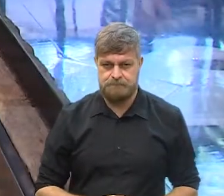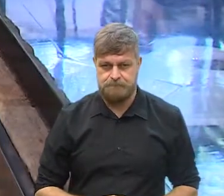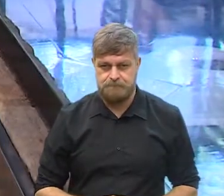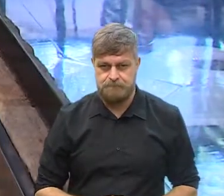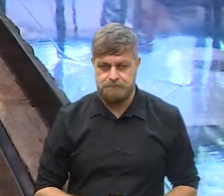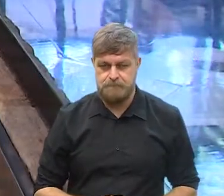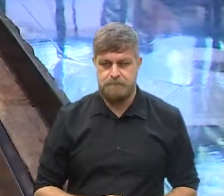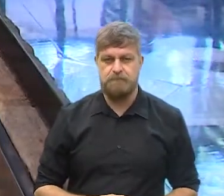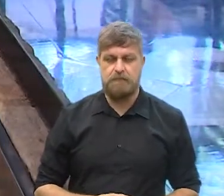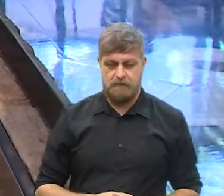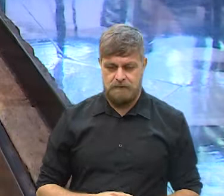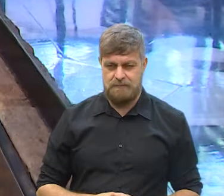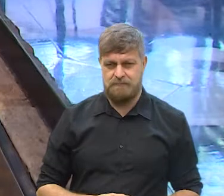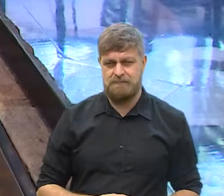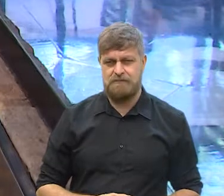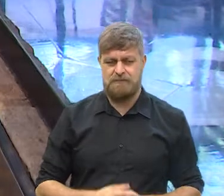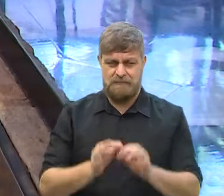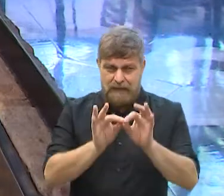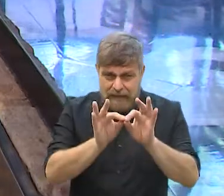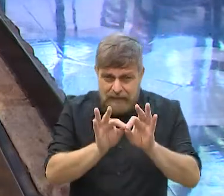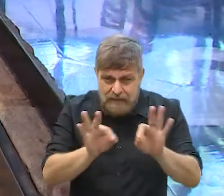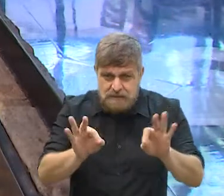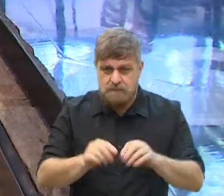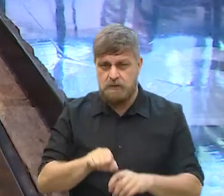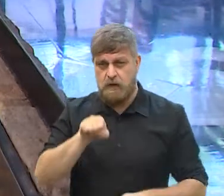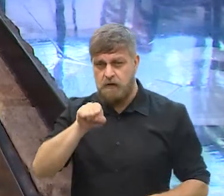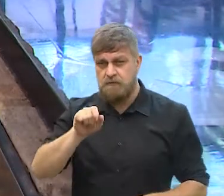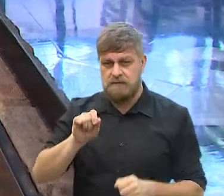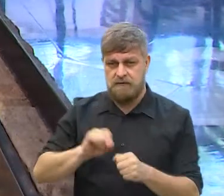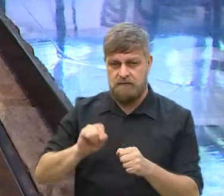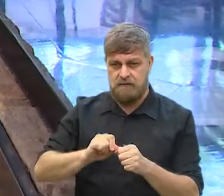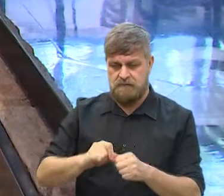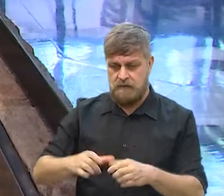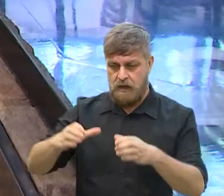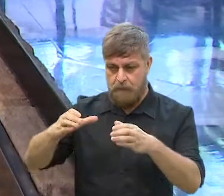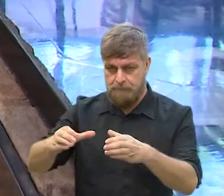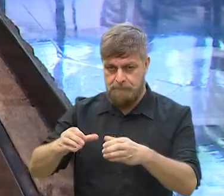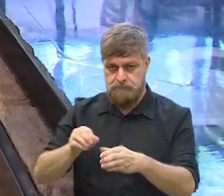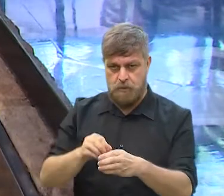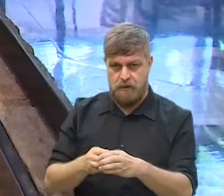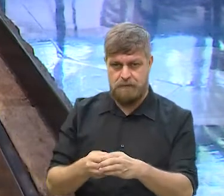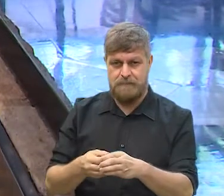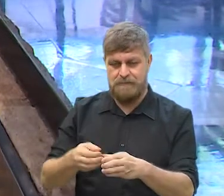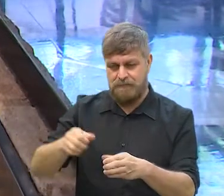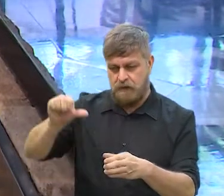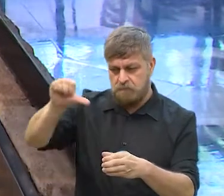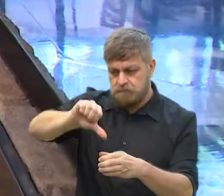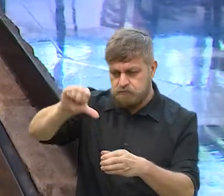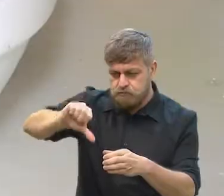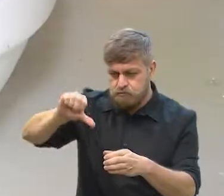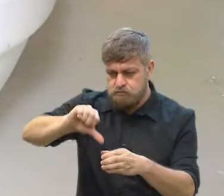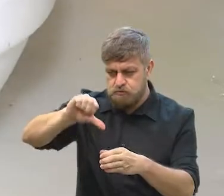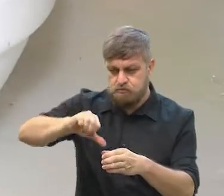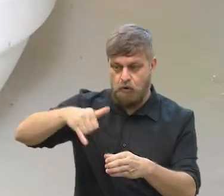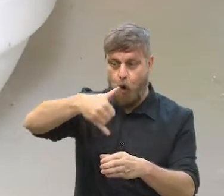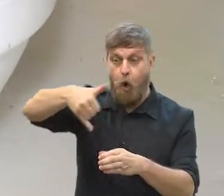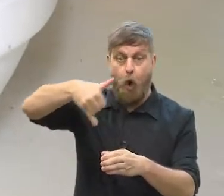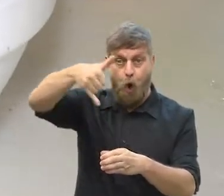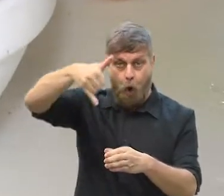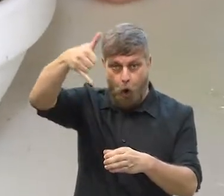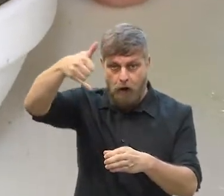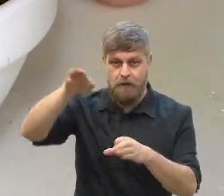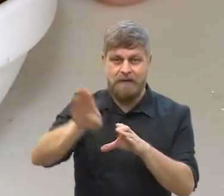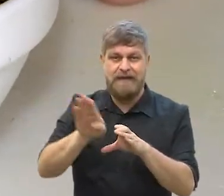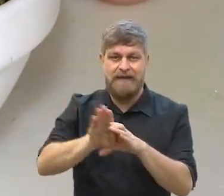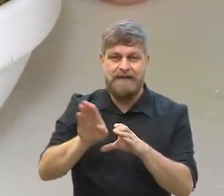O modo de preparo é muito simples. Você vai hidratar as ervas com azeite e vinagre.